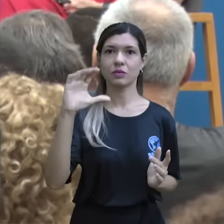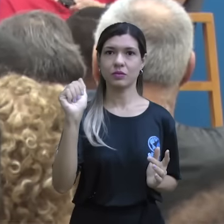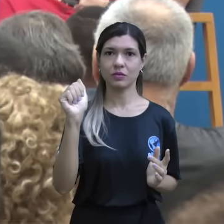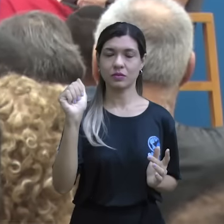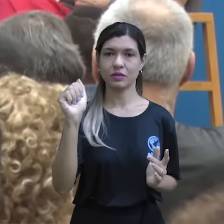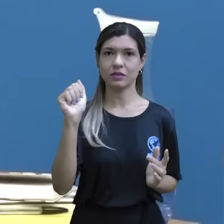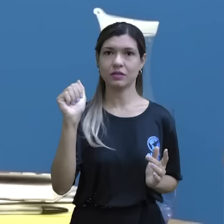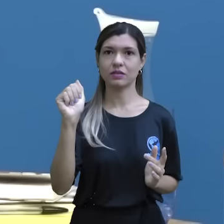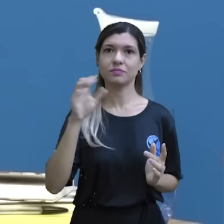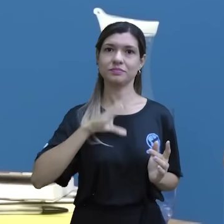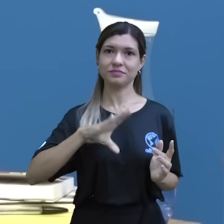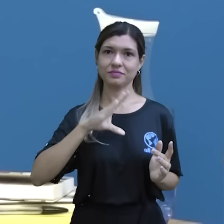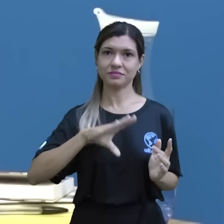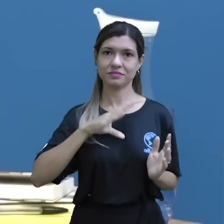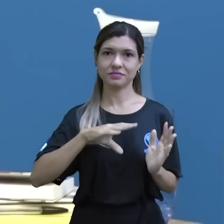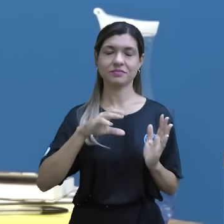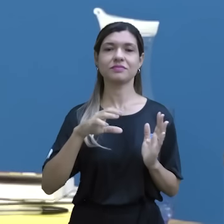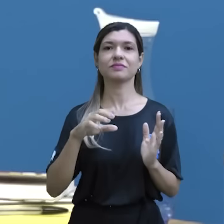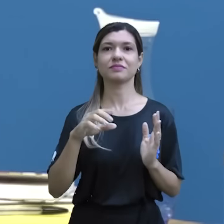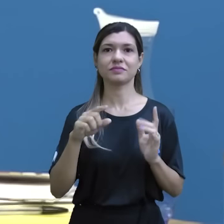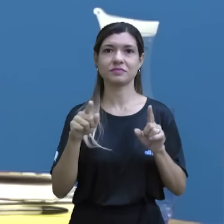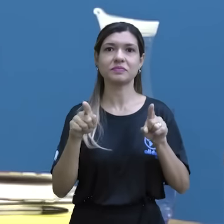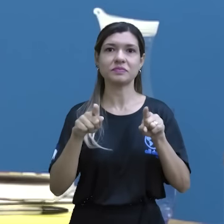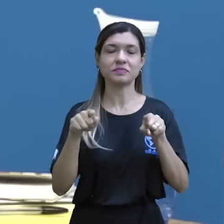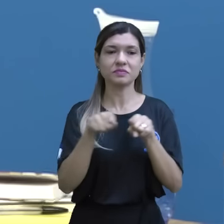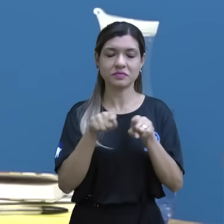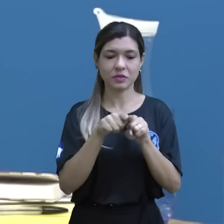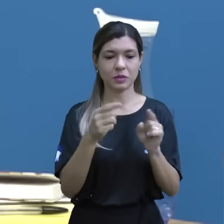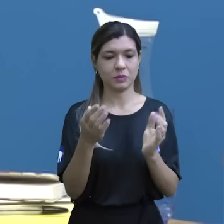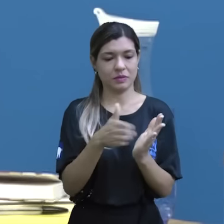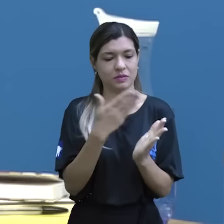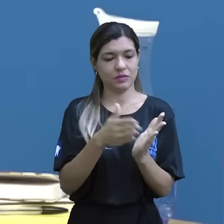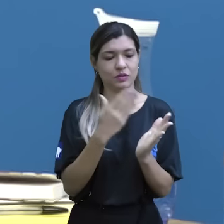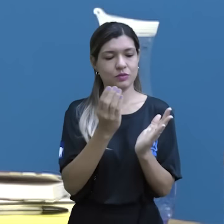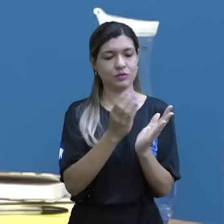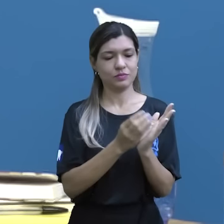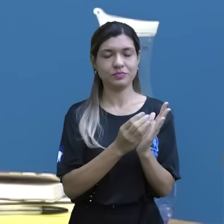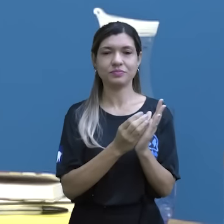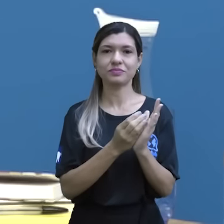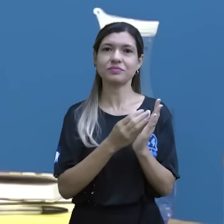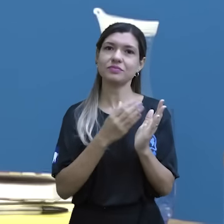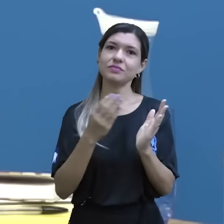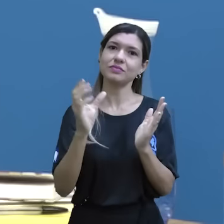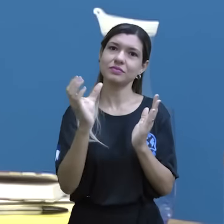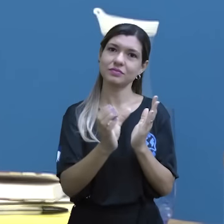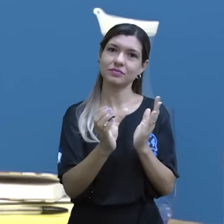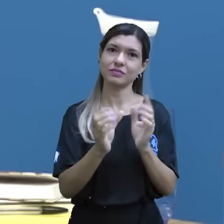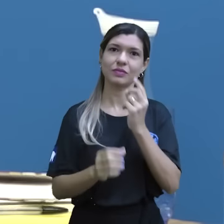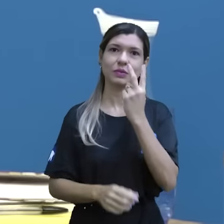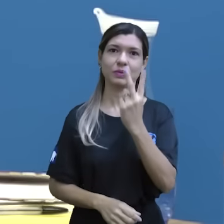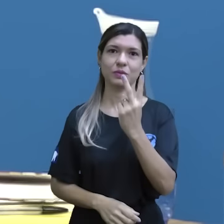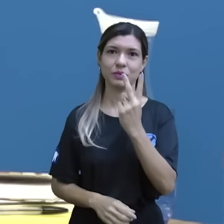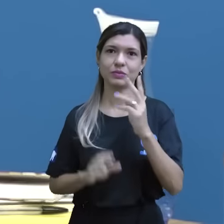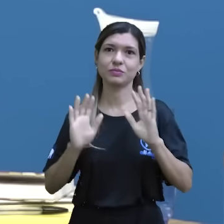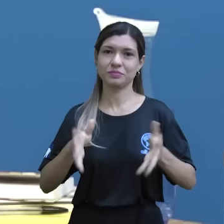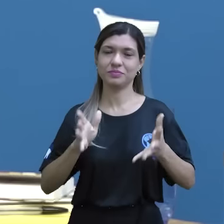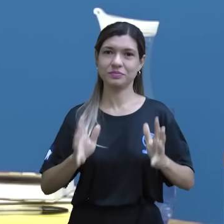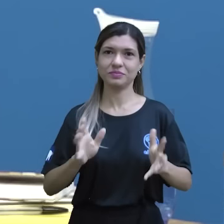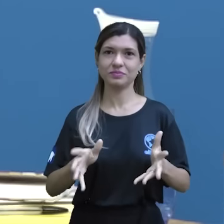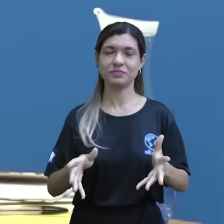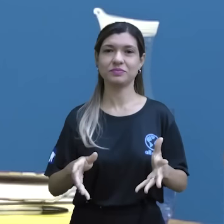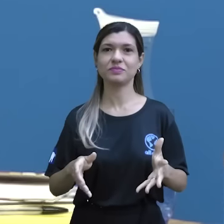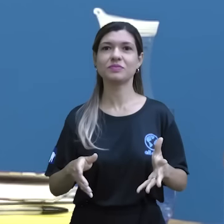e a Global. Né? São Global duas. É pequenininha. A Global é pequenininha e a Agir é um pouco maior, bem maior, na verdade, porque são todas